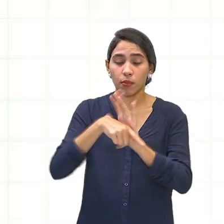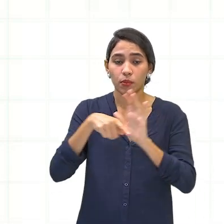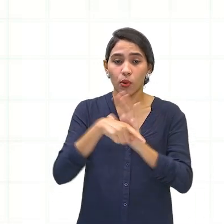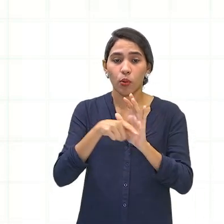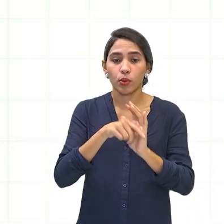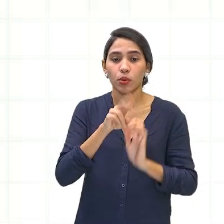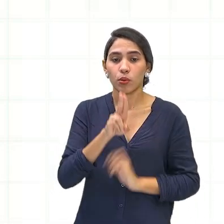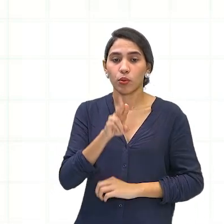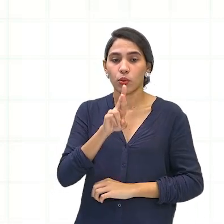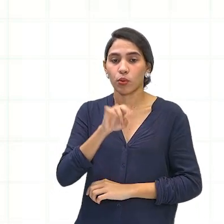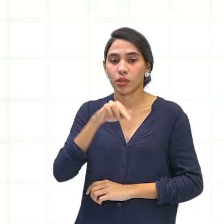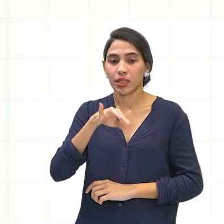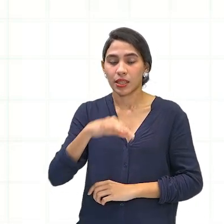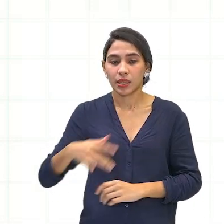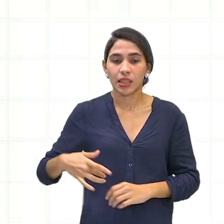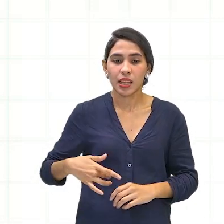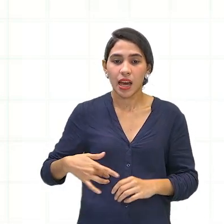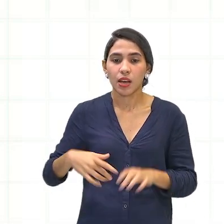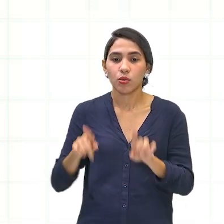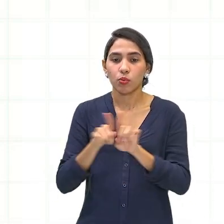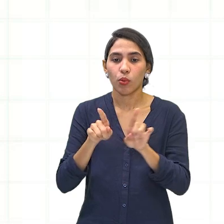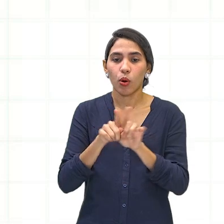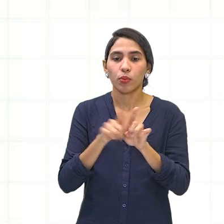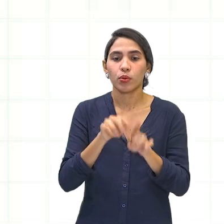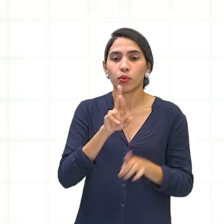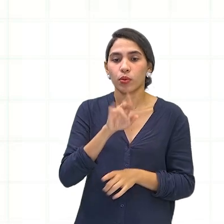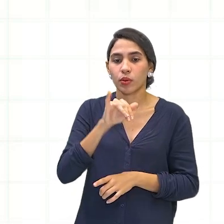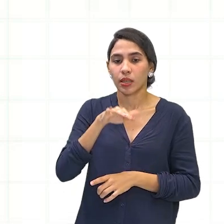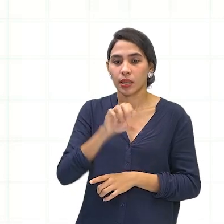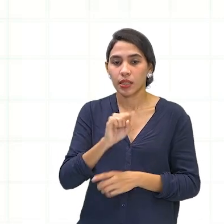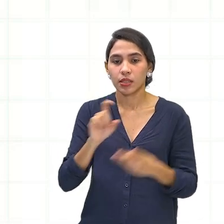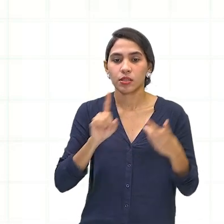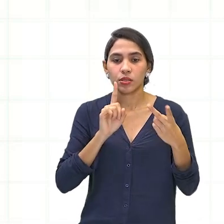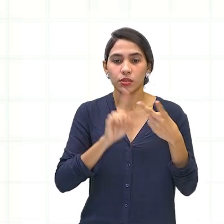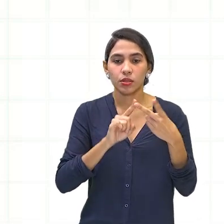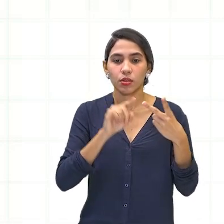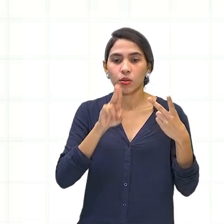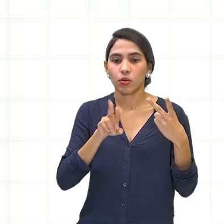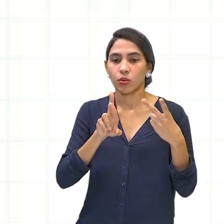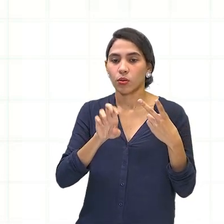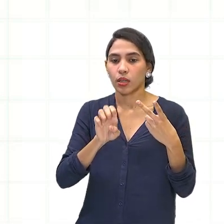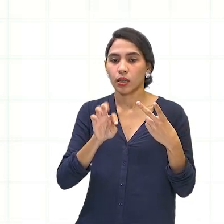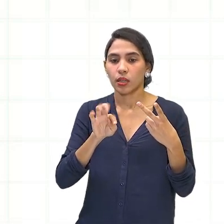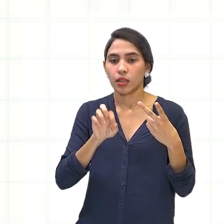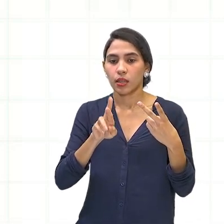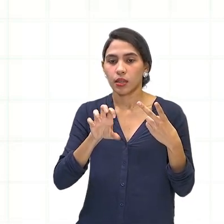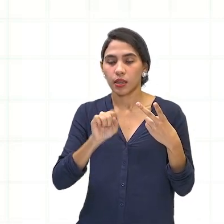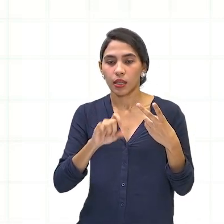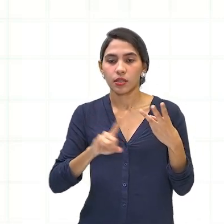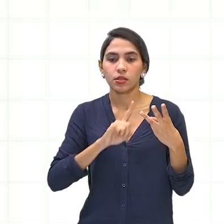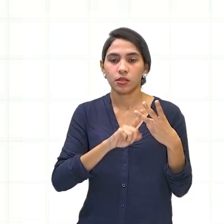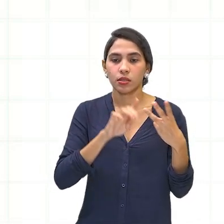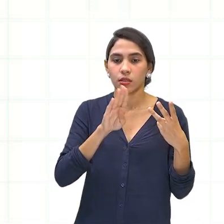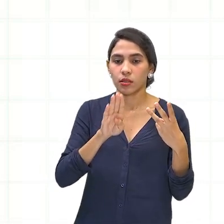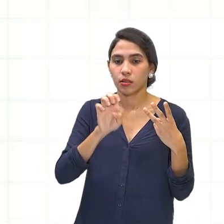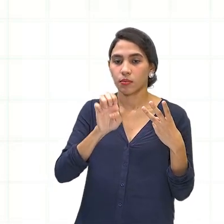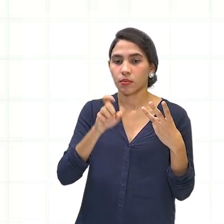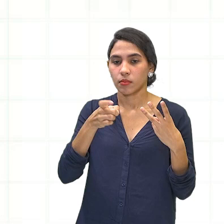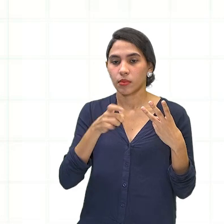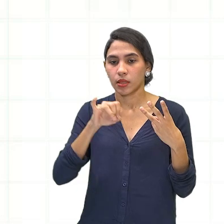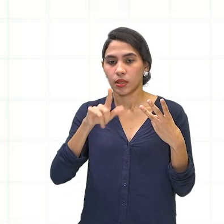bexiga urinária e uretra, e o sistema nervoso com o encéfalo bem desenvolvido. E são